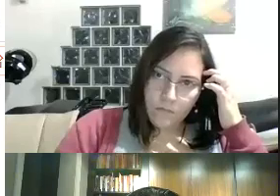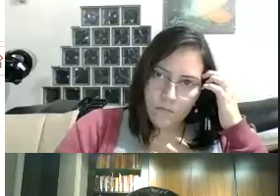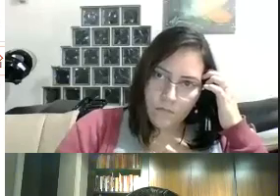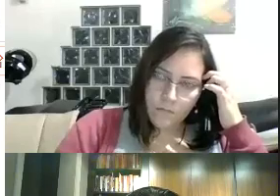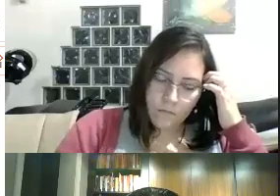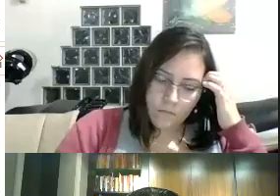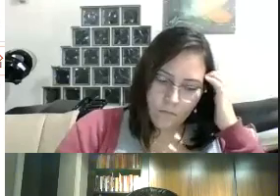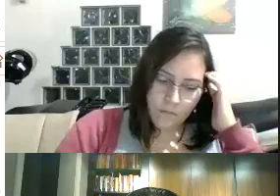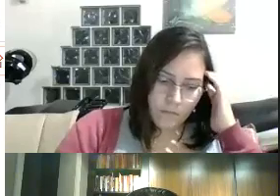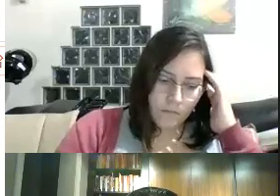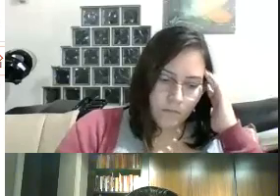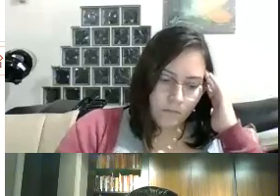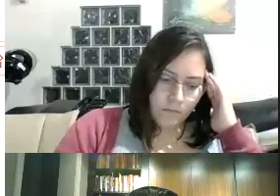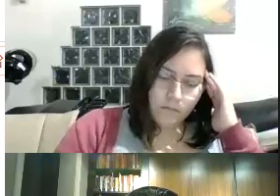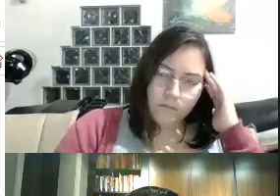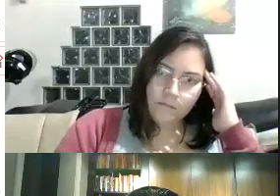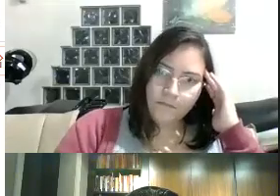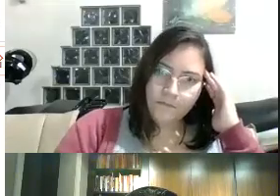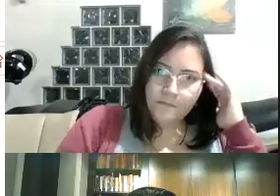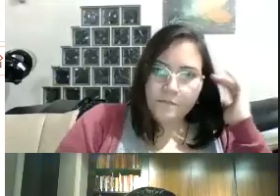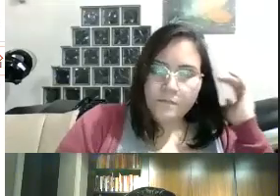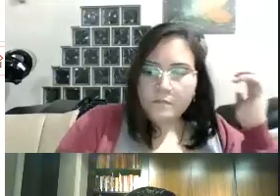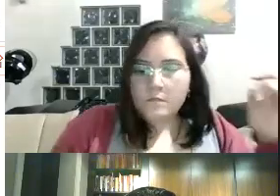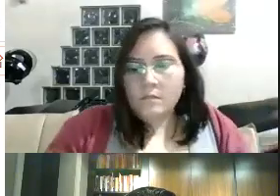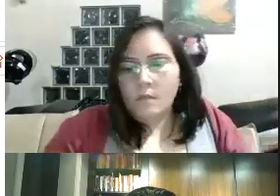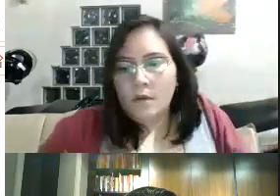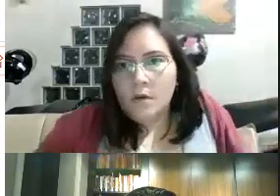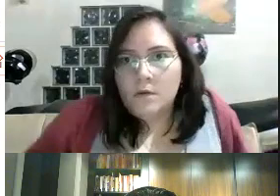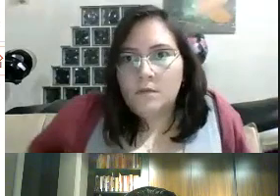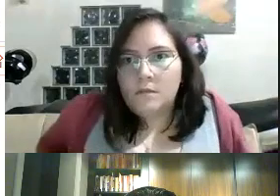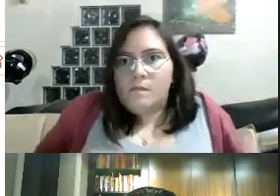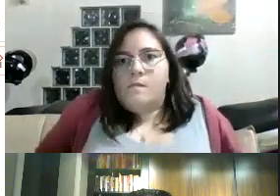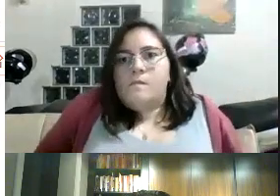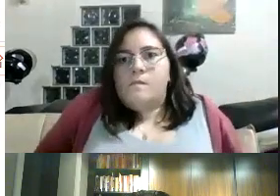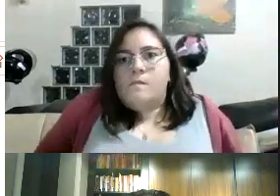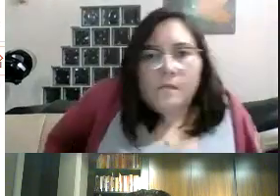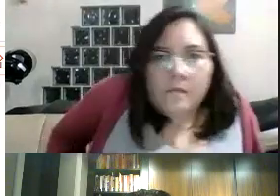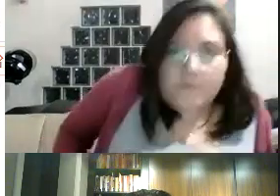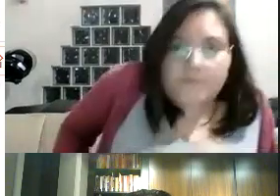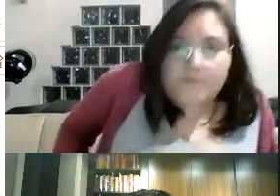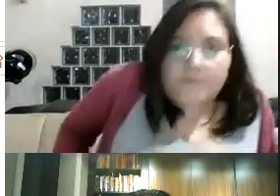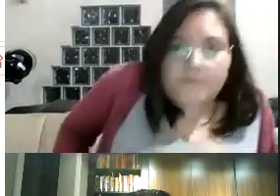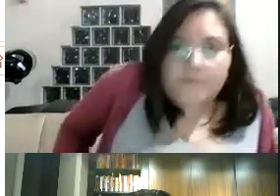nisso aí, né? Não gastaríamos tanto dinheiro em esgoto